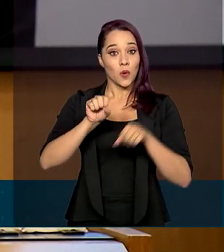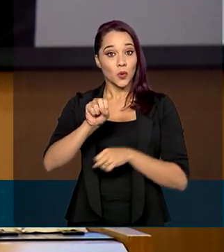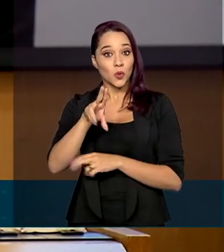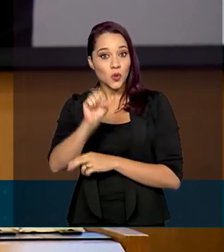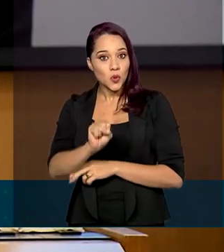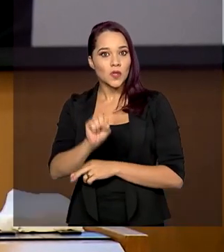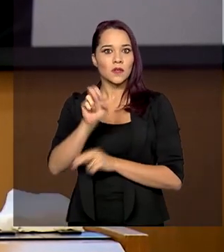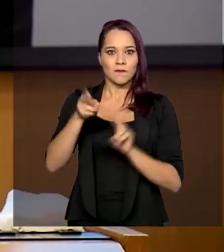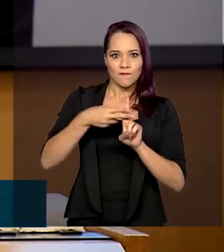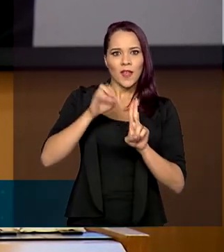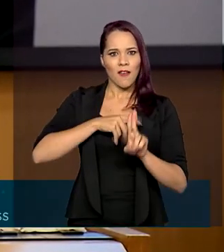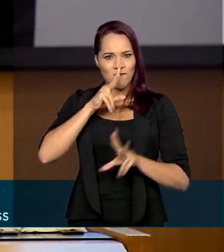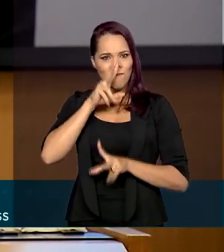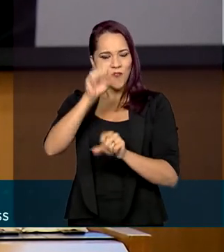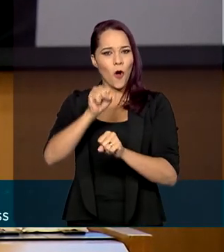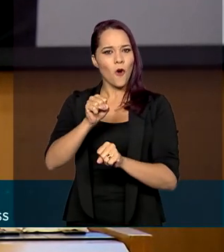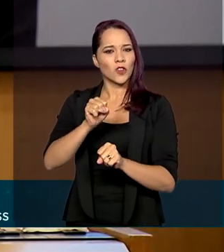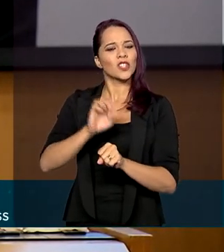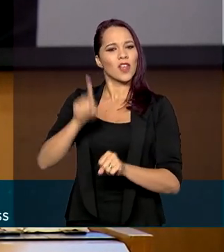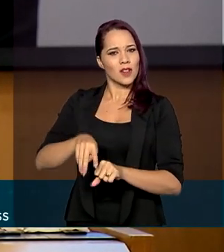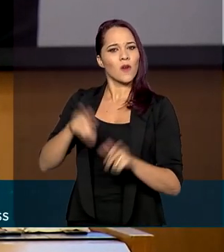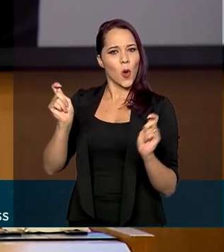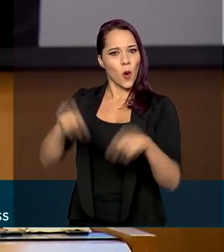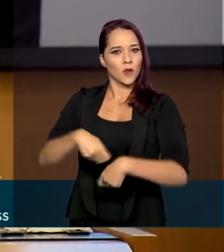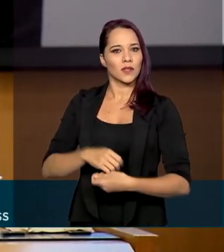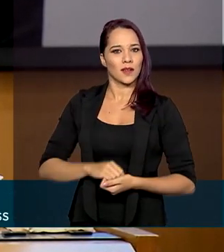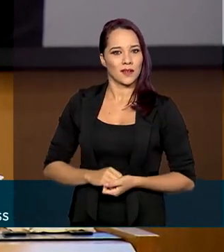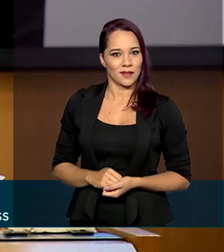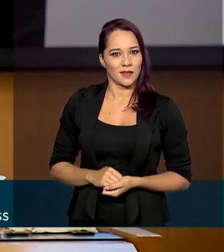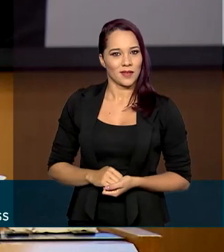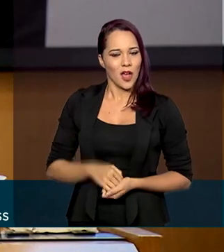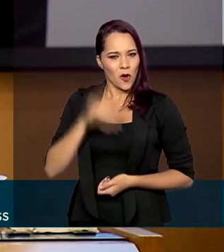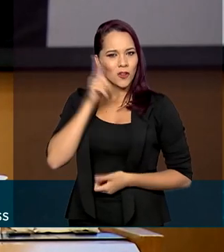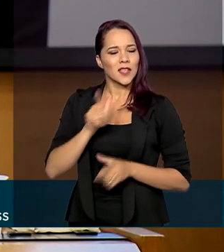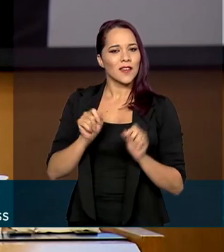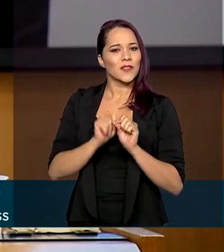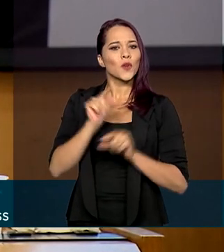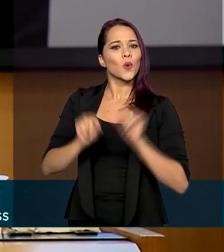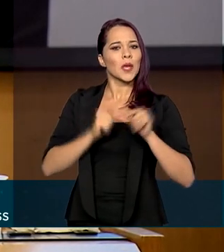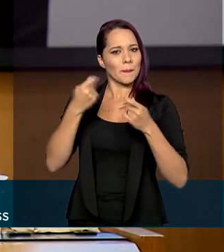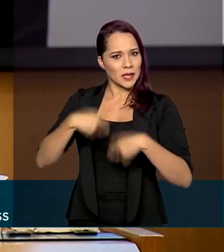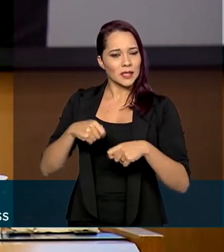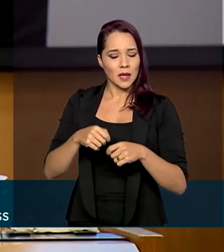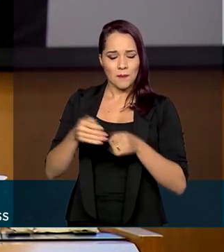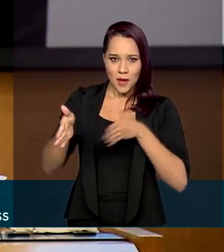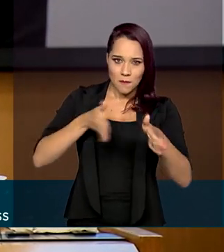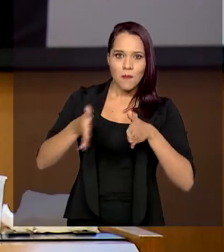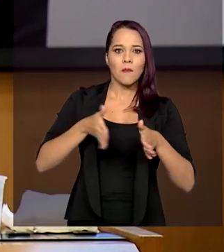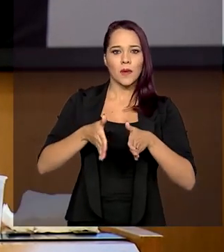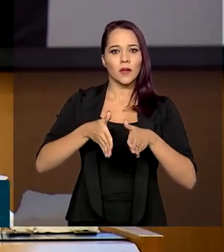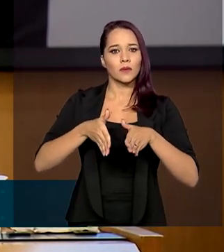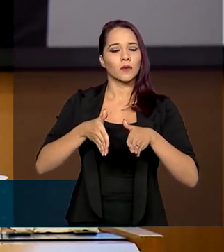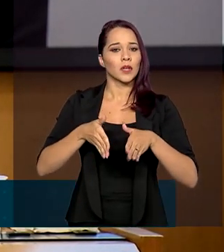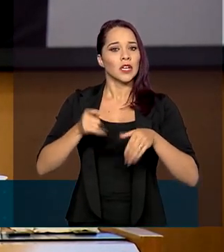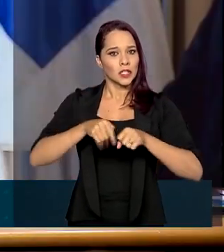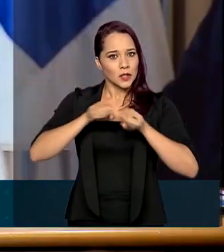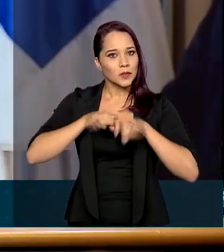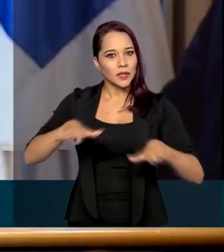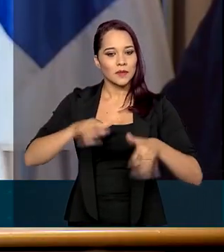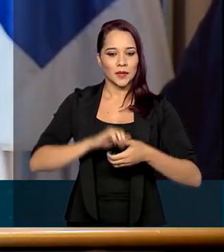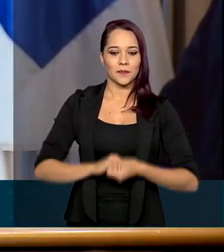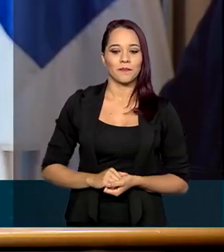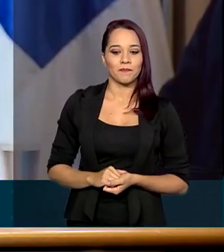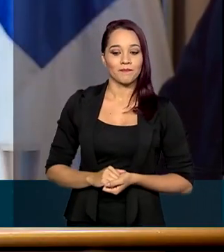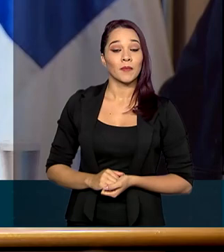saúde é forte, é potente e que ele dá conta de fazer o que tem que ser feito mesmo em momentos de pandemia.